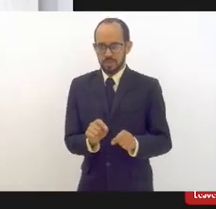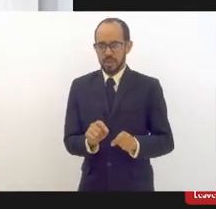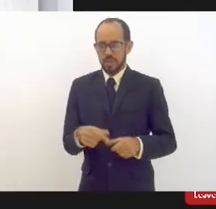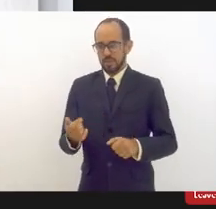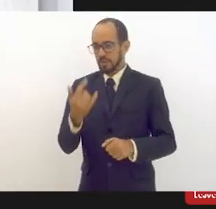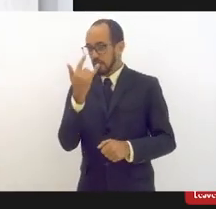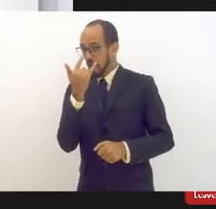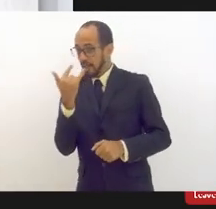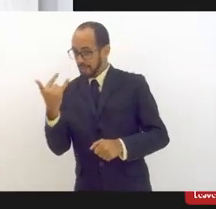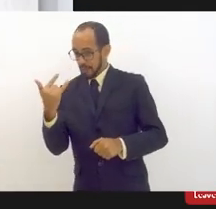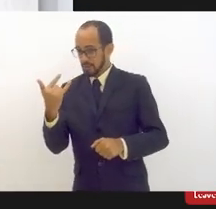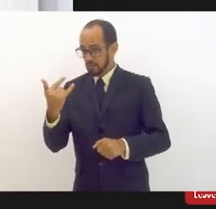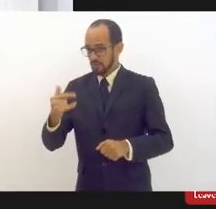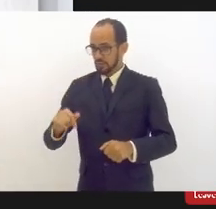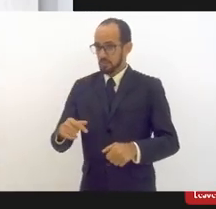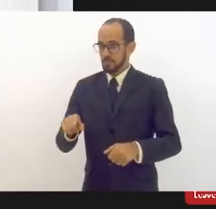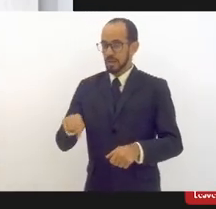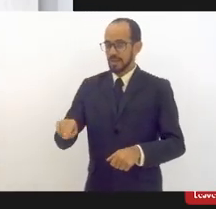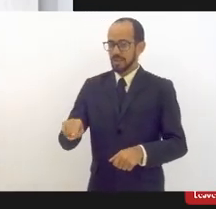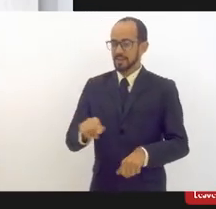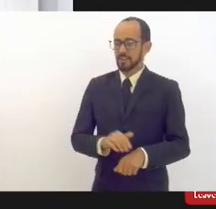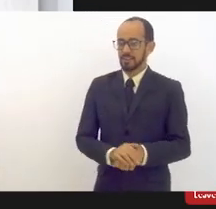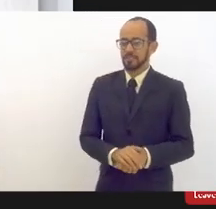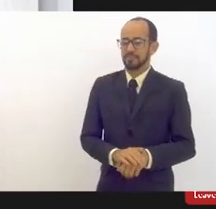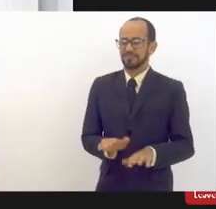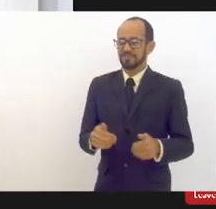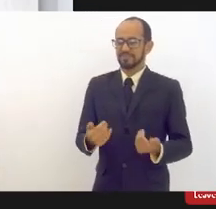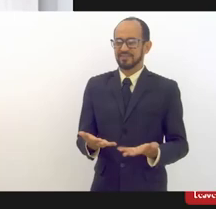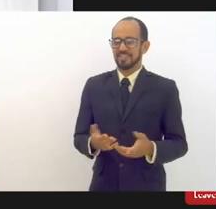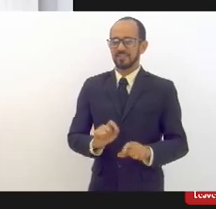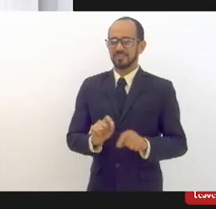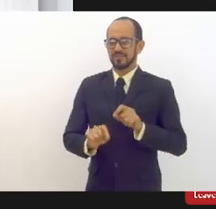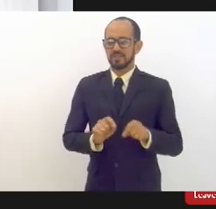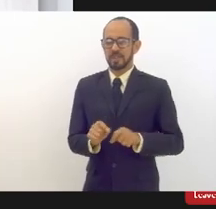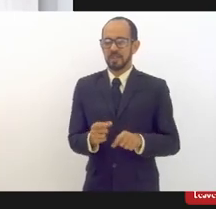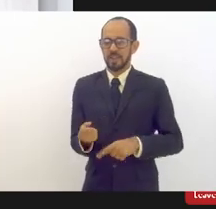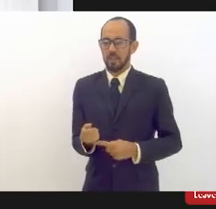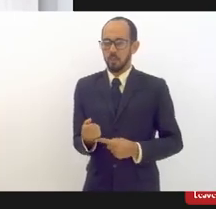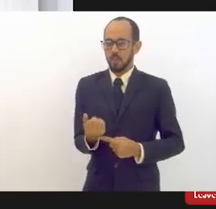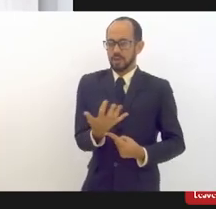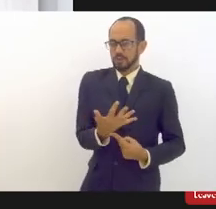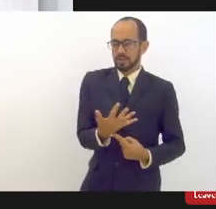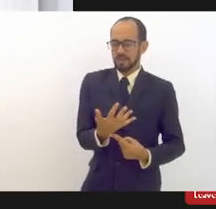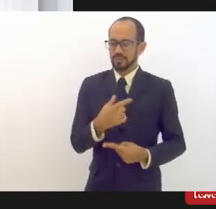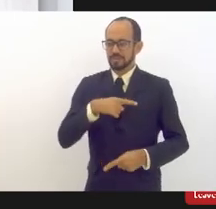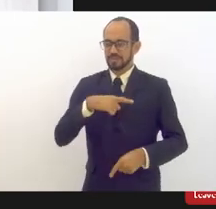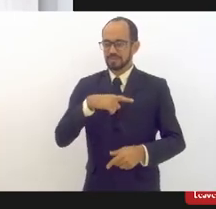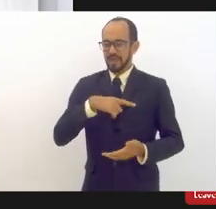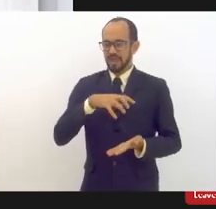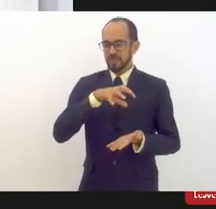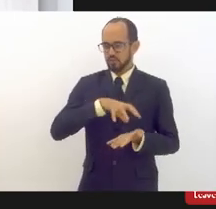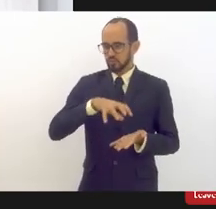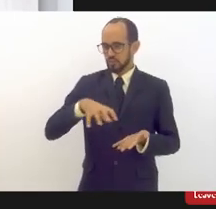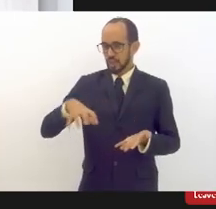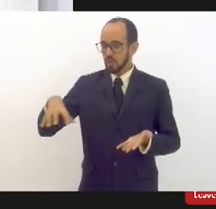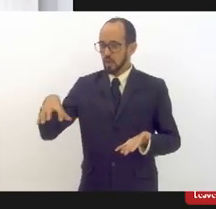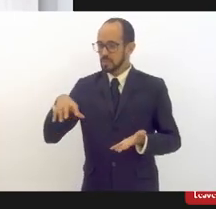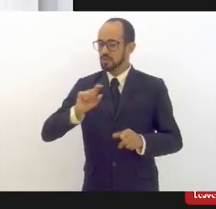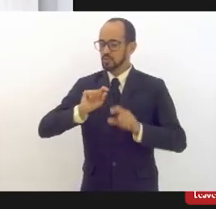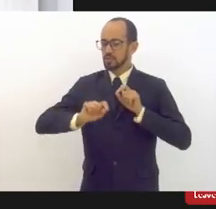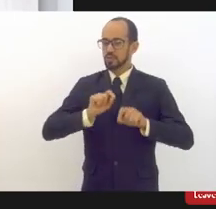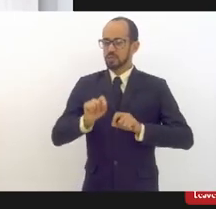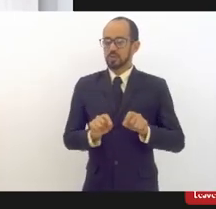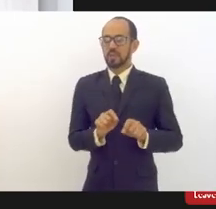para eles também. É, pode passar, Dudu? Aí tem o quantitativo por eixo, e aí a gente também